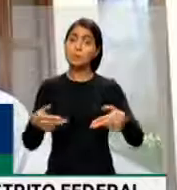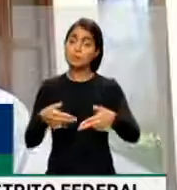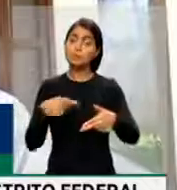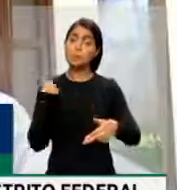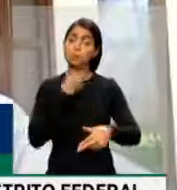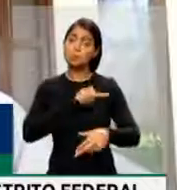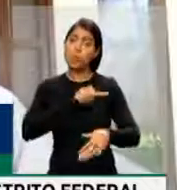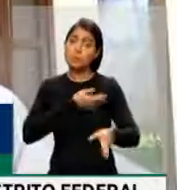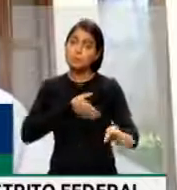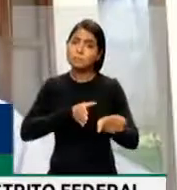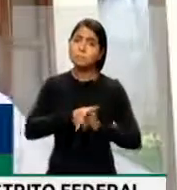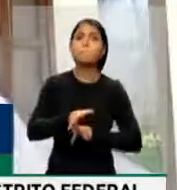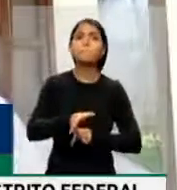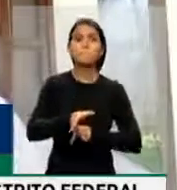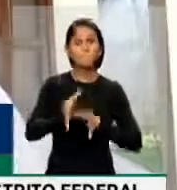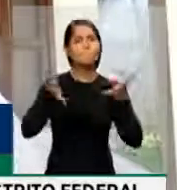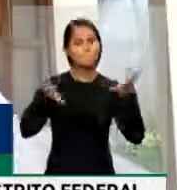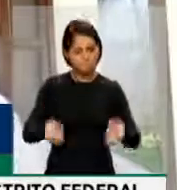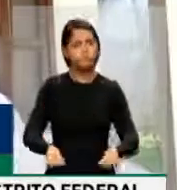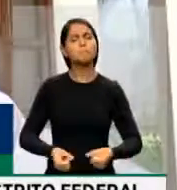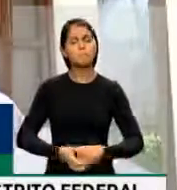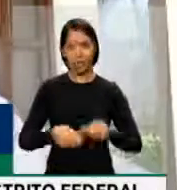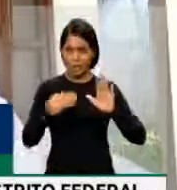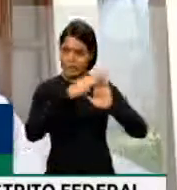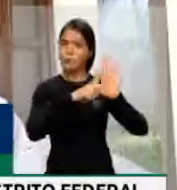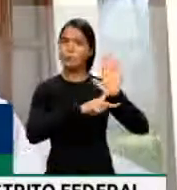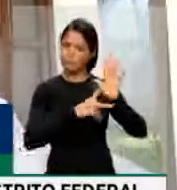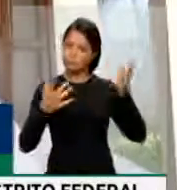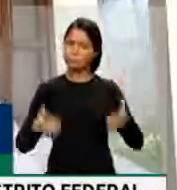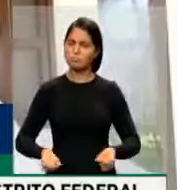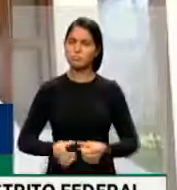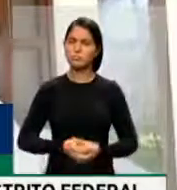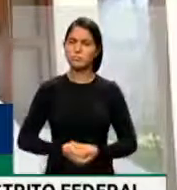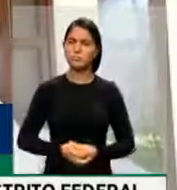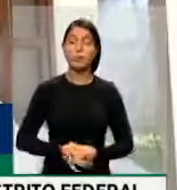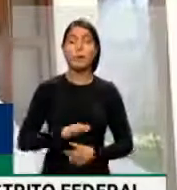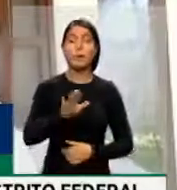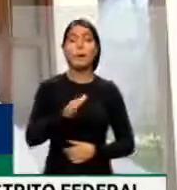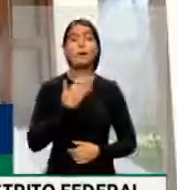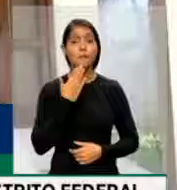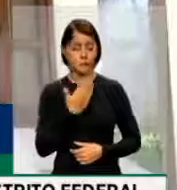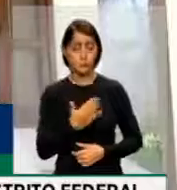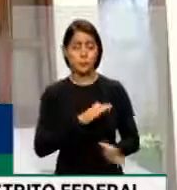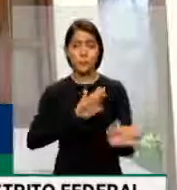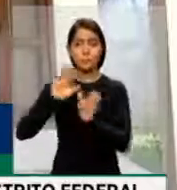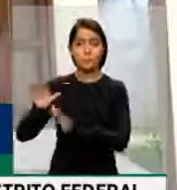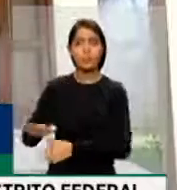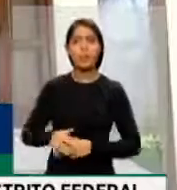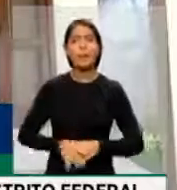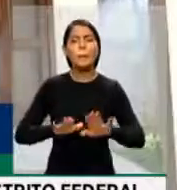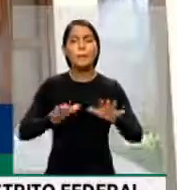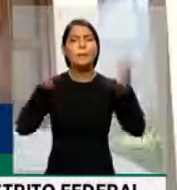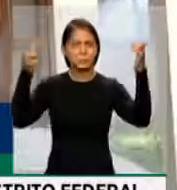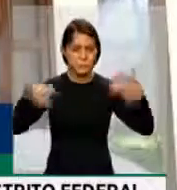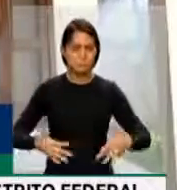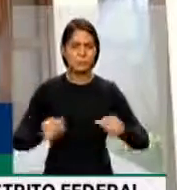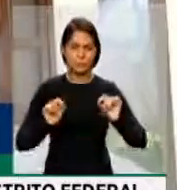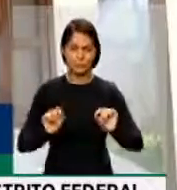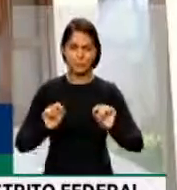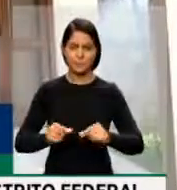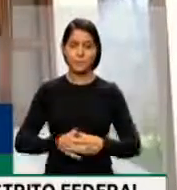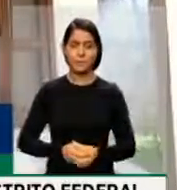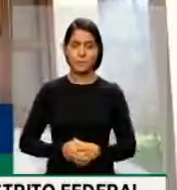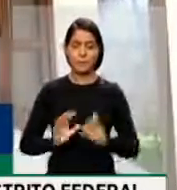nós votamos a favor dessa medida. Mas eu preciso esclarecer também que aqui na Amapá, o PSB tem